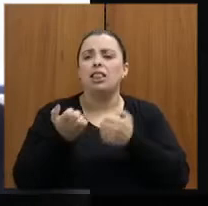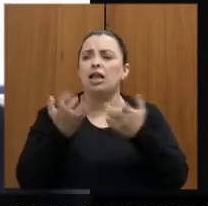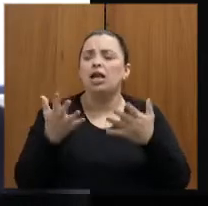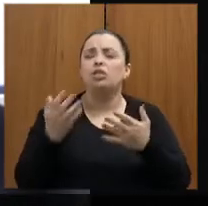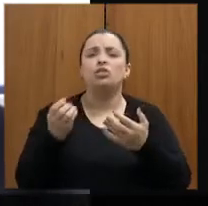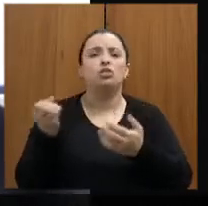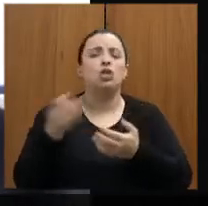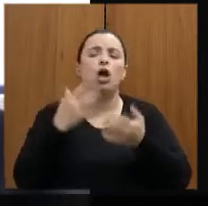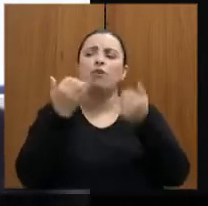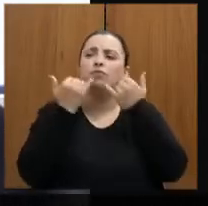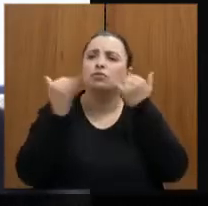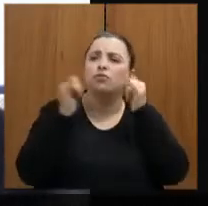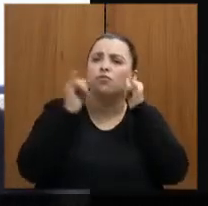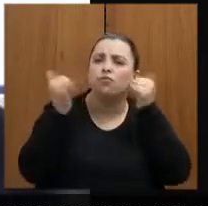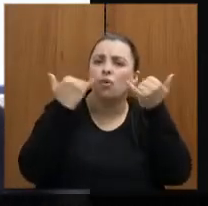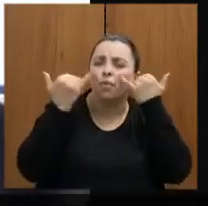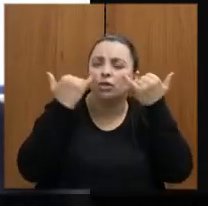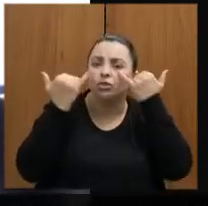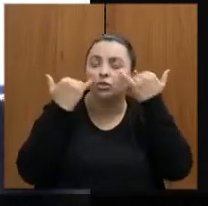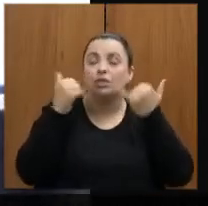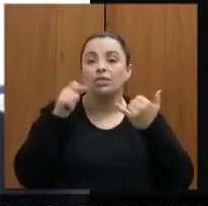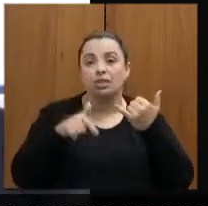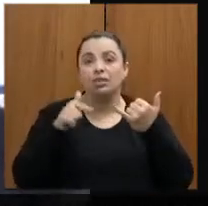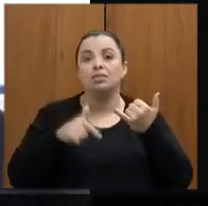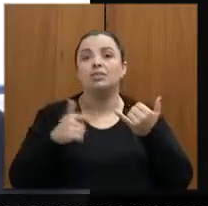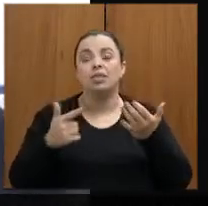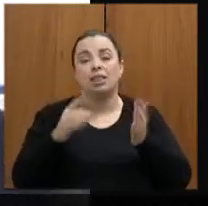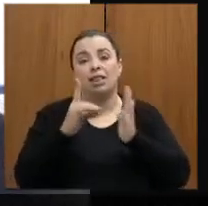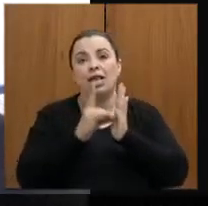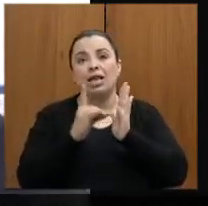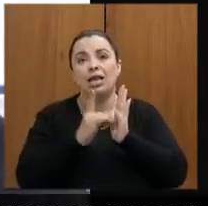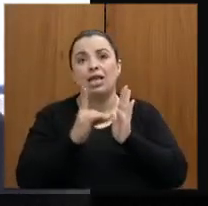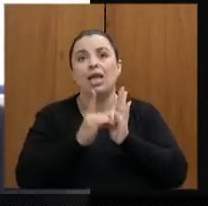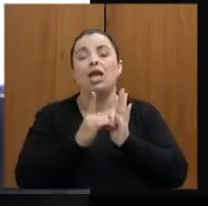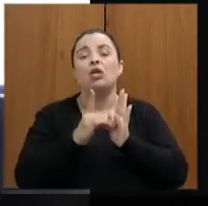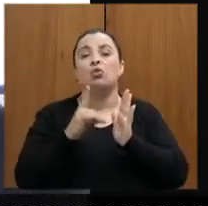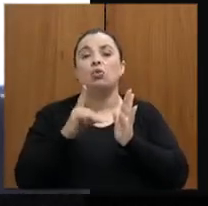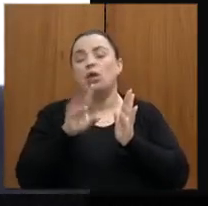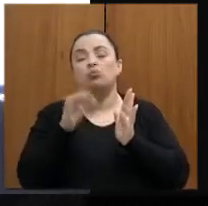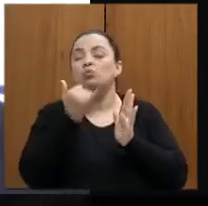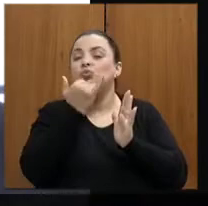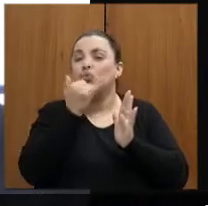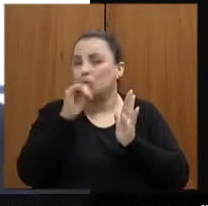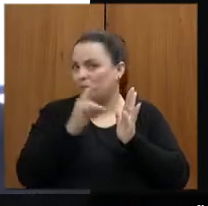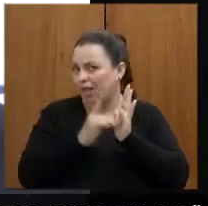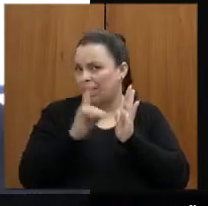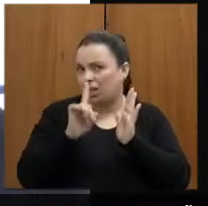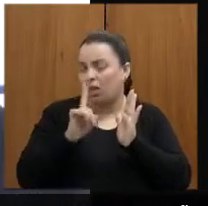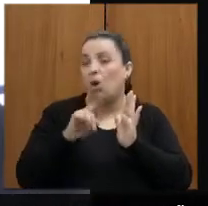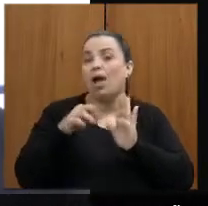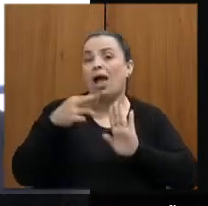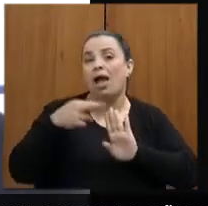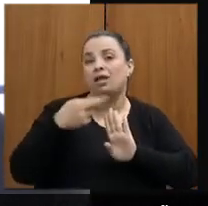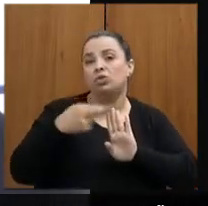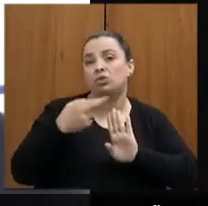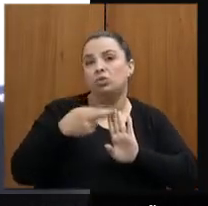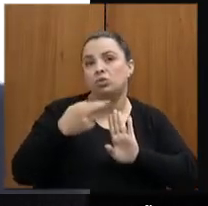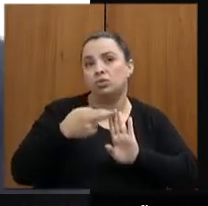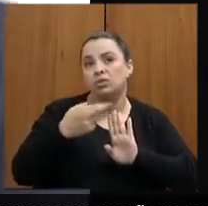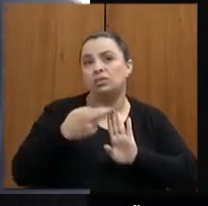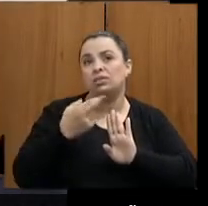desse famigerado decreto do nome dessa resolução Alison dos Santos